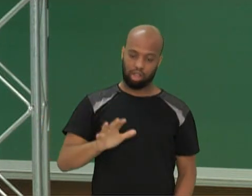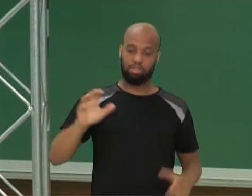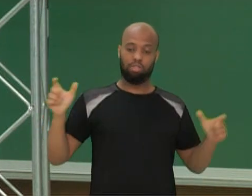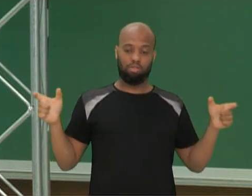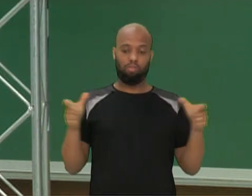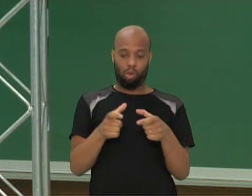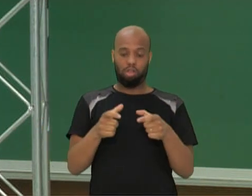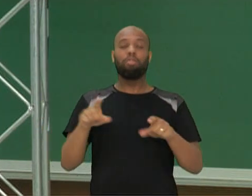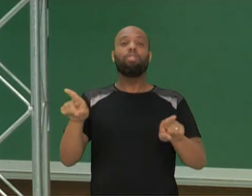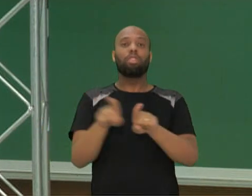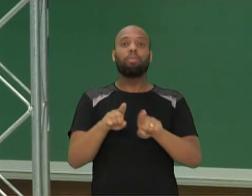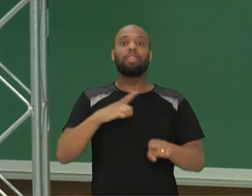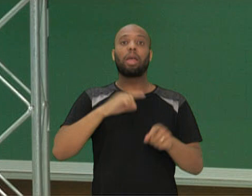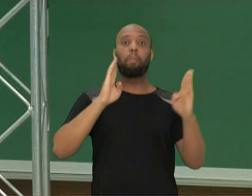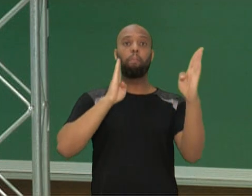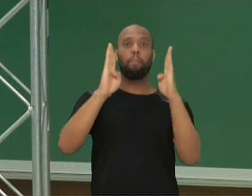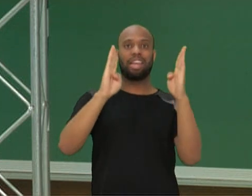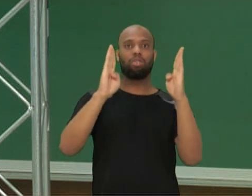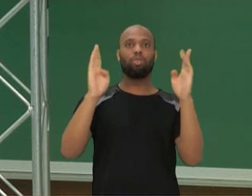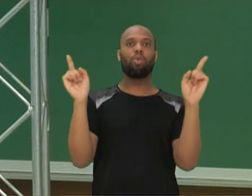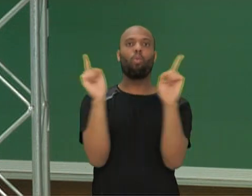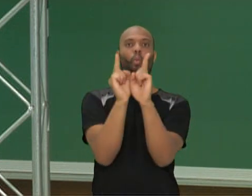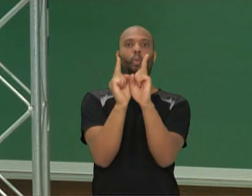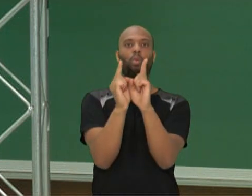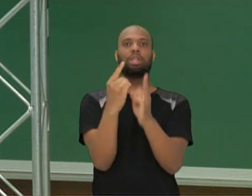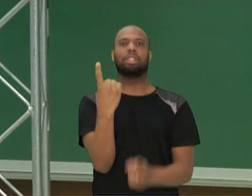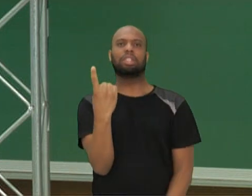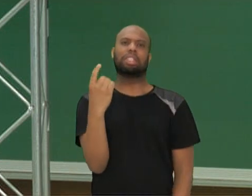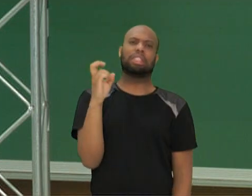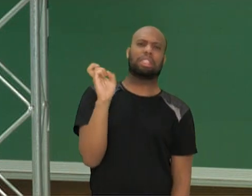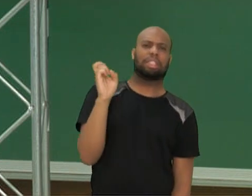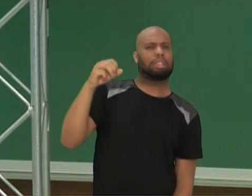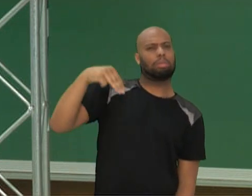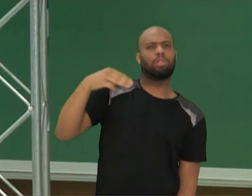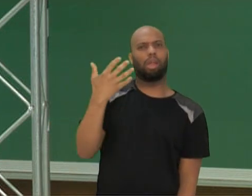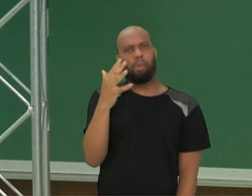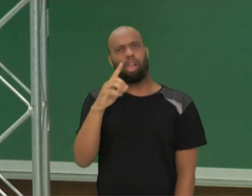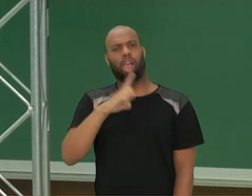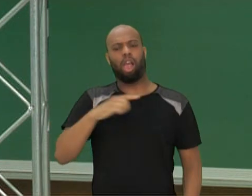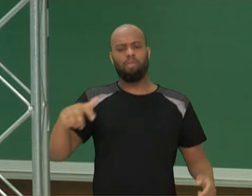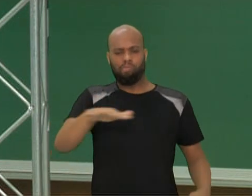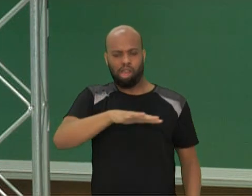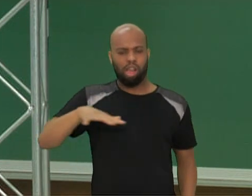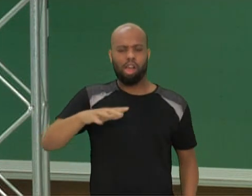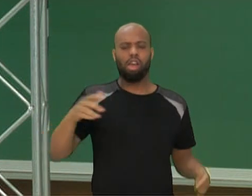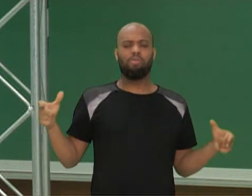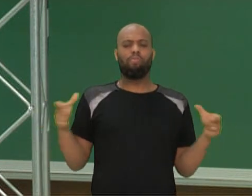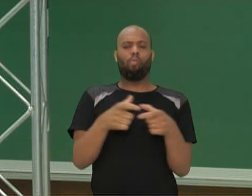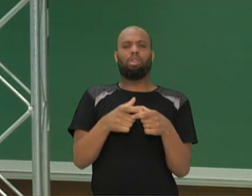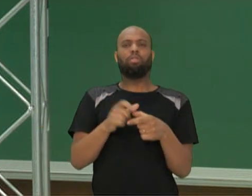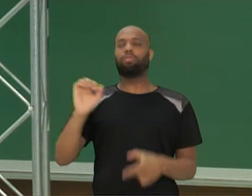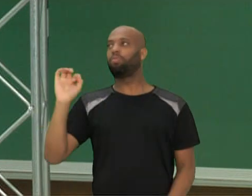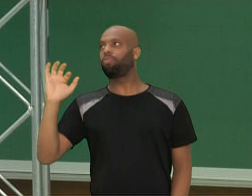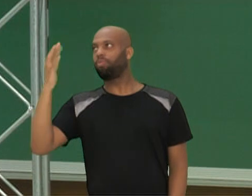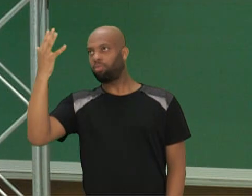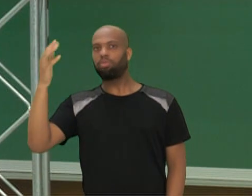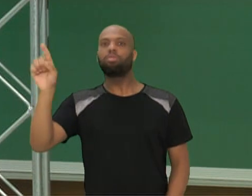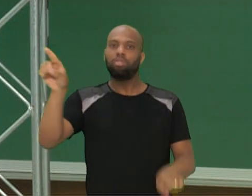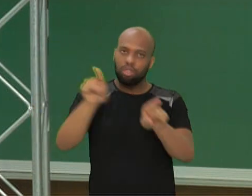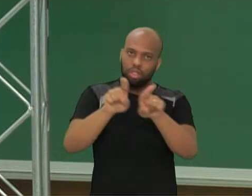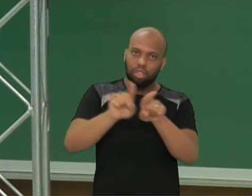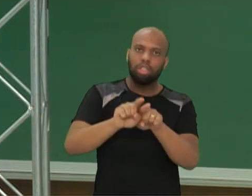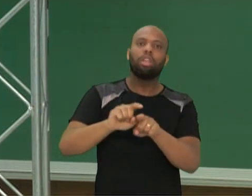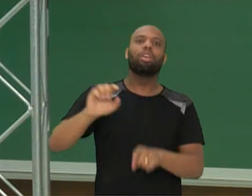menor, com uma duração também muito menor. Então, são áreas muito pequenas e esses fenômenos, os tornados, têm